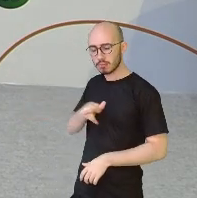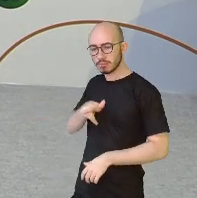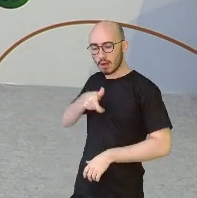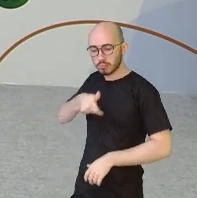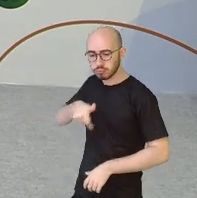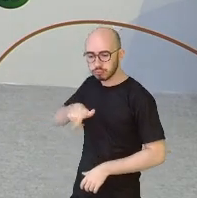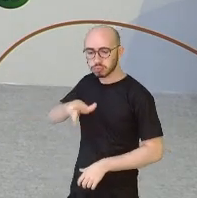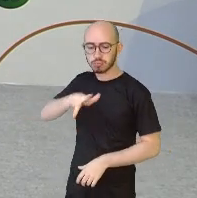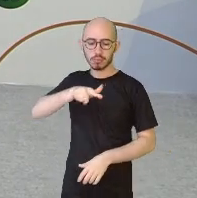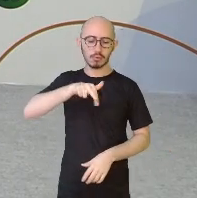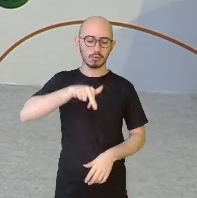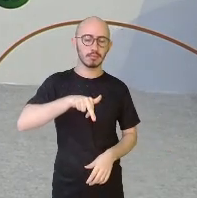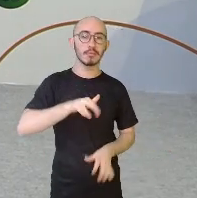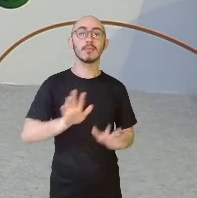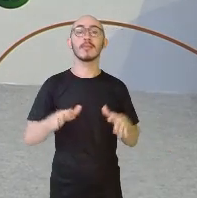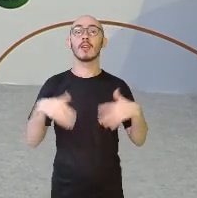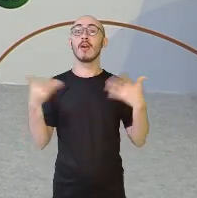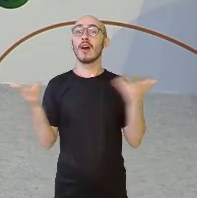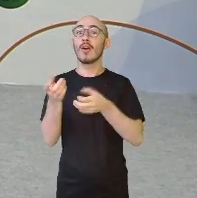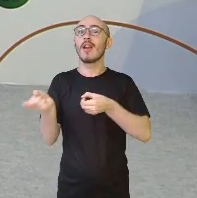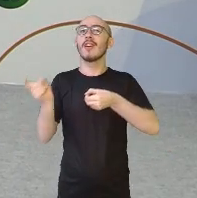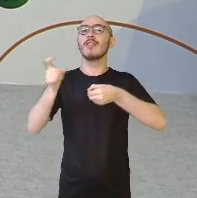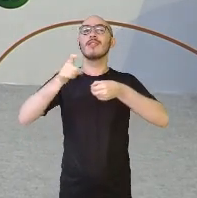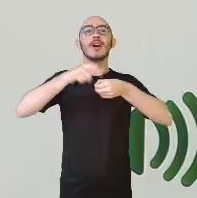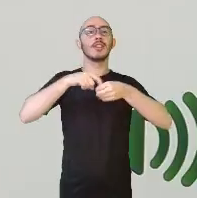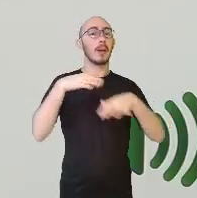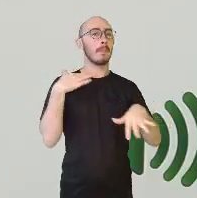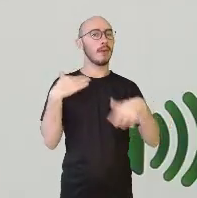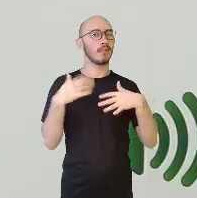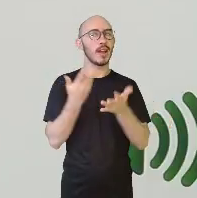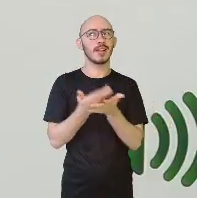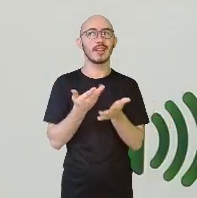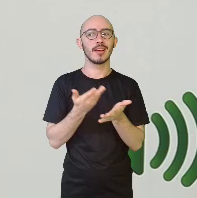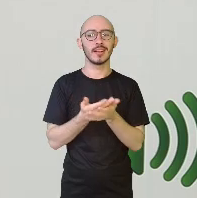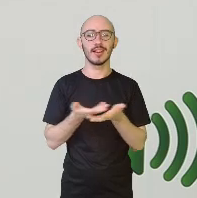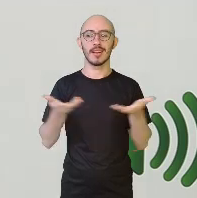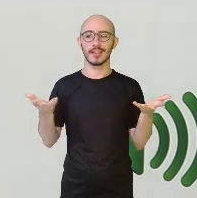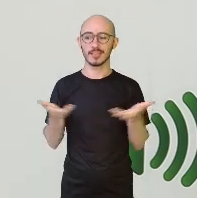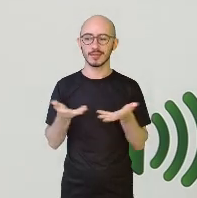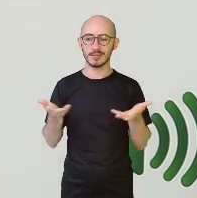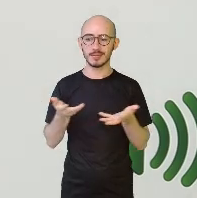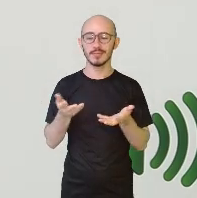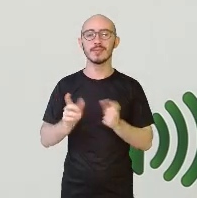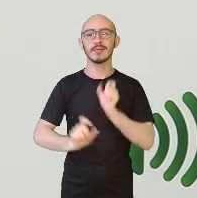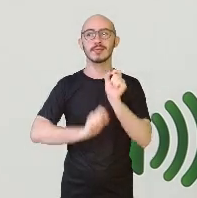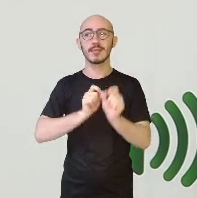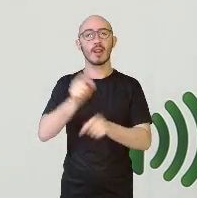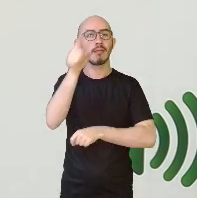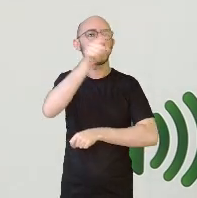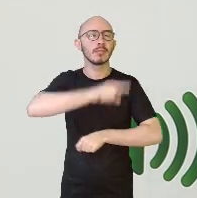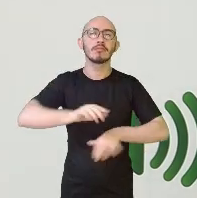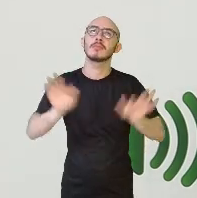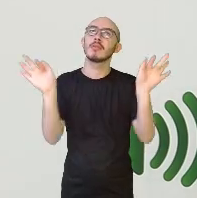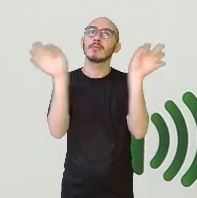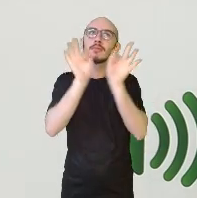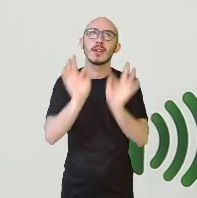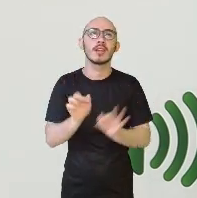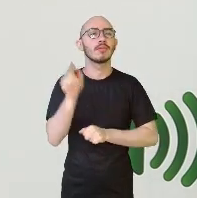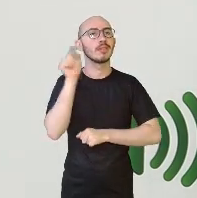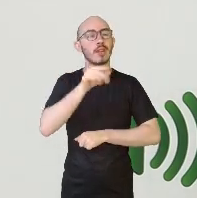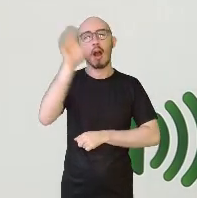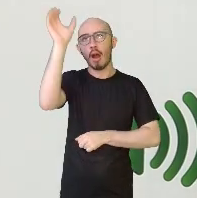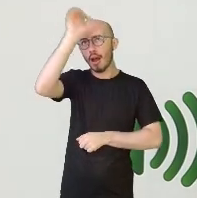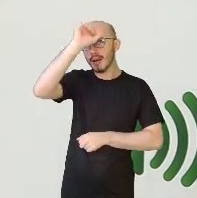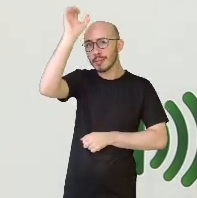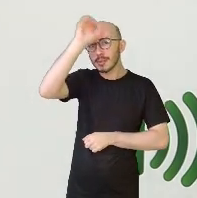Massa? Vamos voltar para cá, vamos voltar para o nosso movimento aqui na nossa aula. Feliz que vocês tenham aí aprendido, ó,